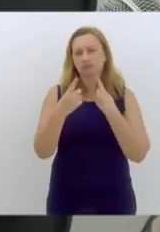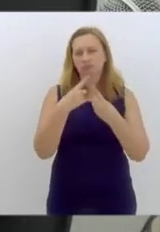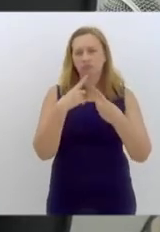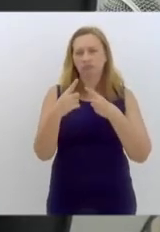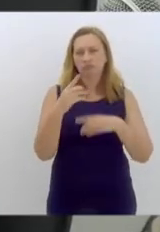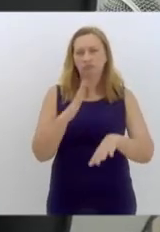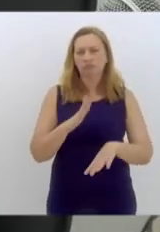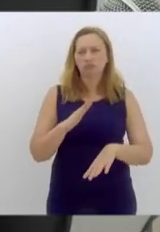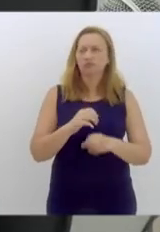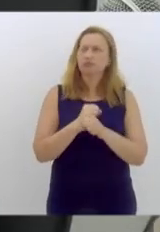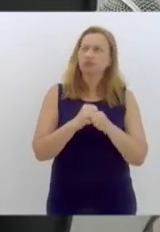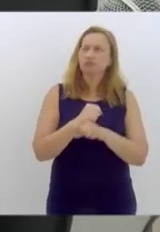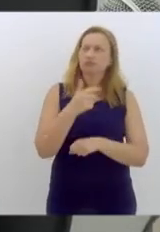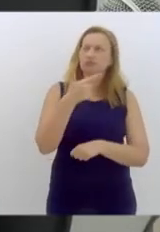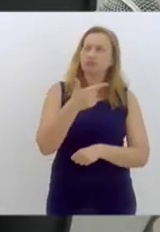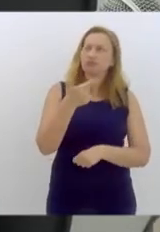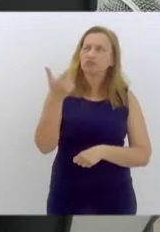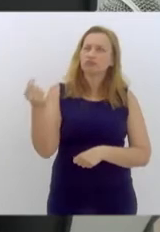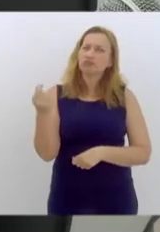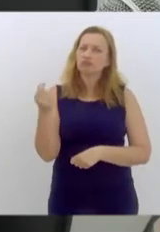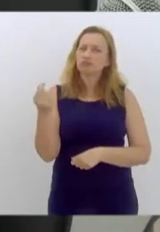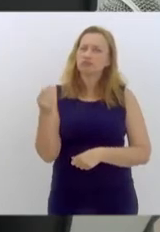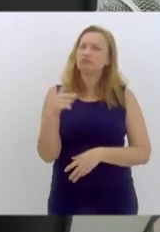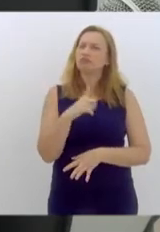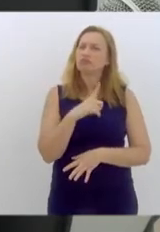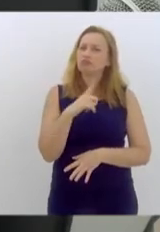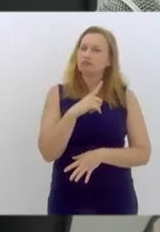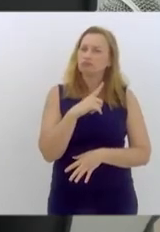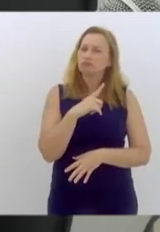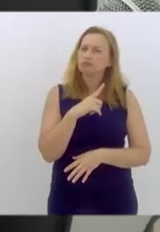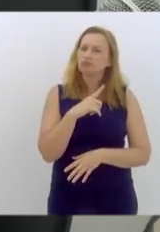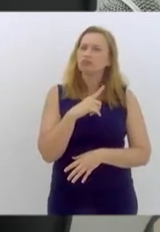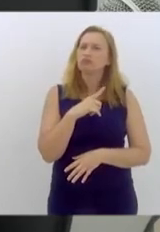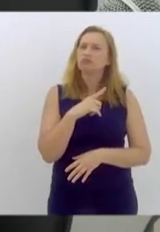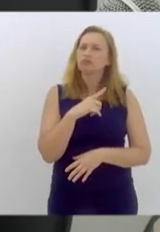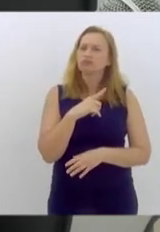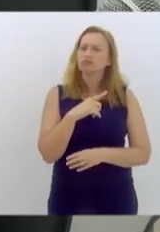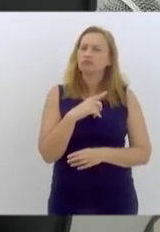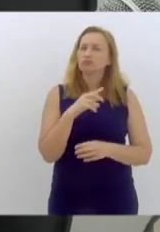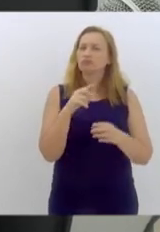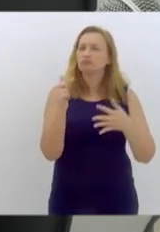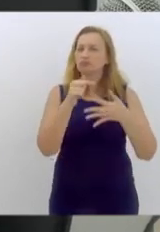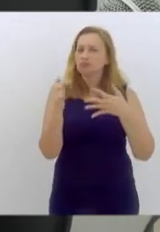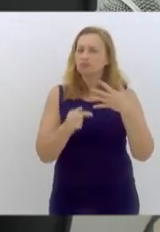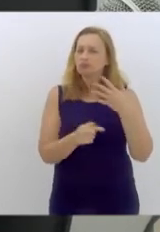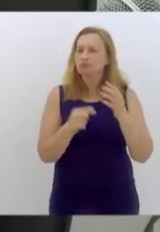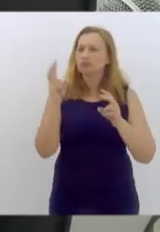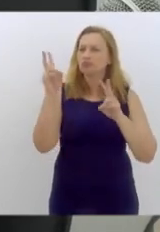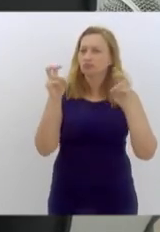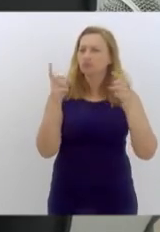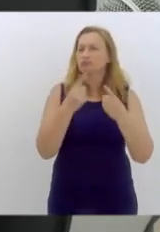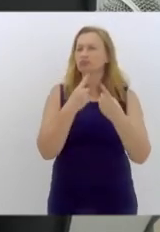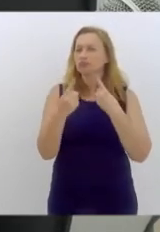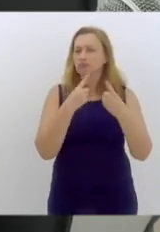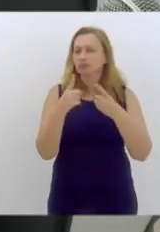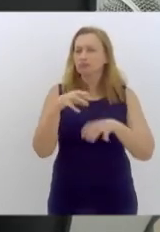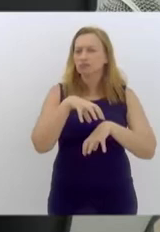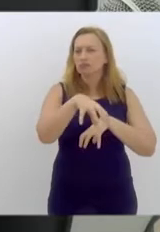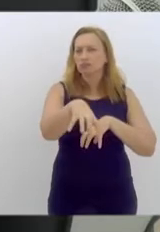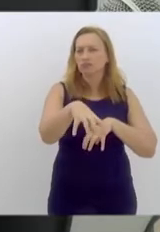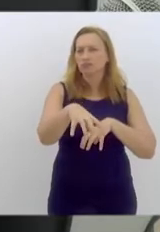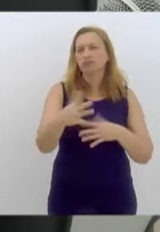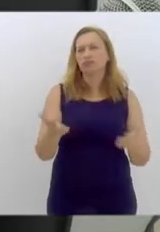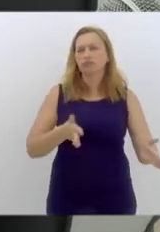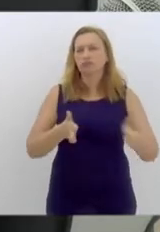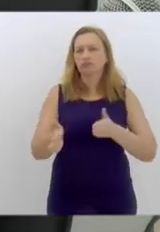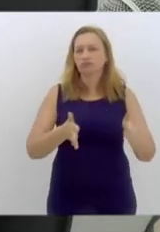em 2020, onde a gente teve assento a essas discussões de forma remota, que a gente estava no meio